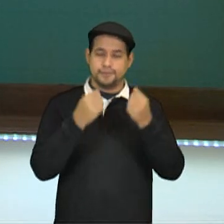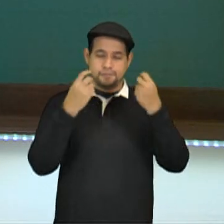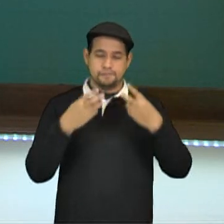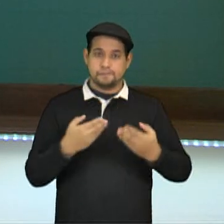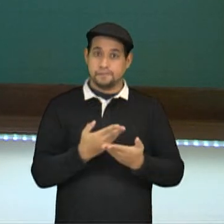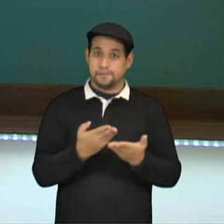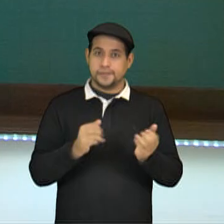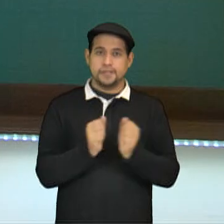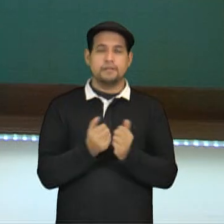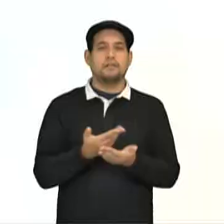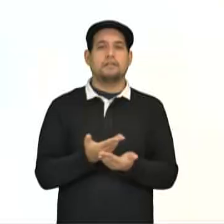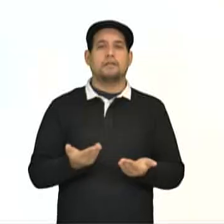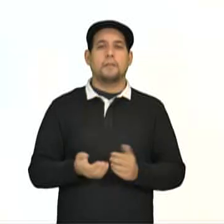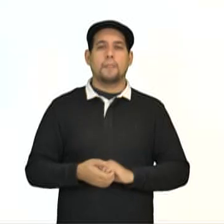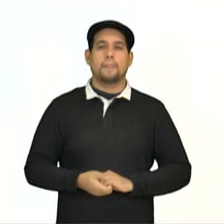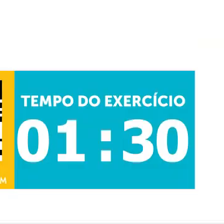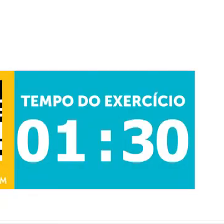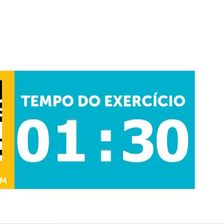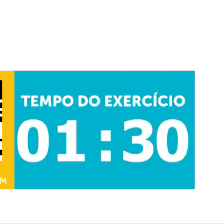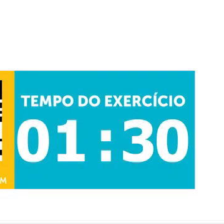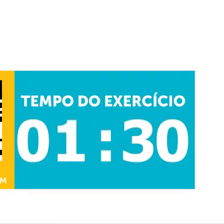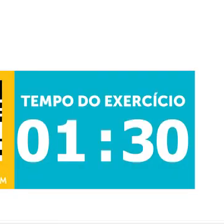comentando essa questão com vocês.